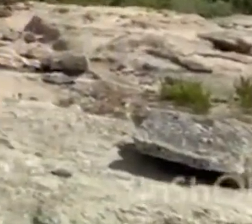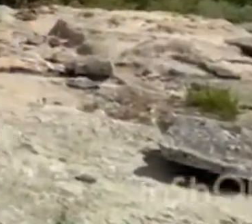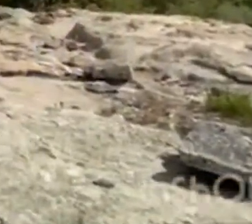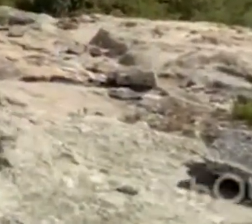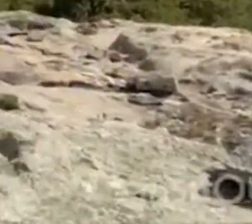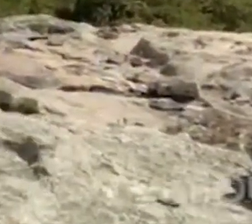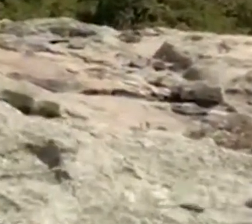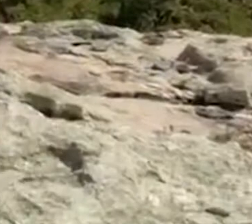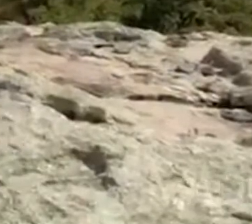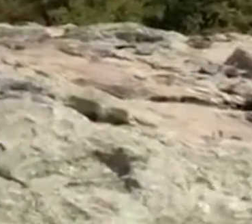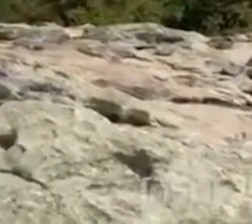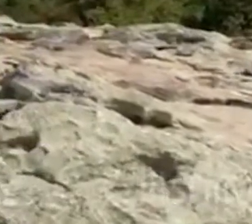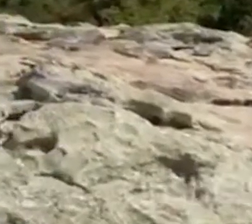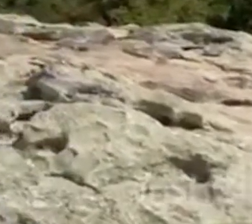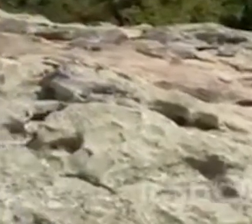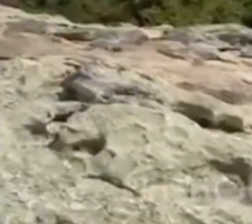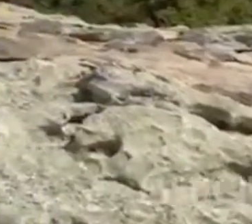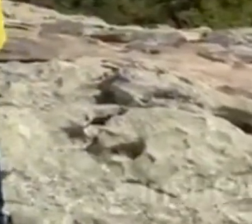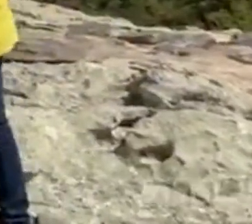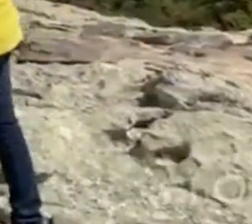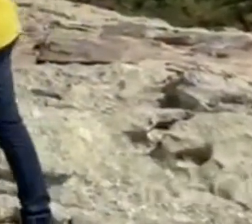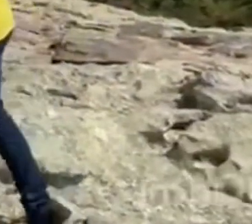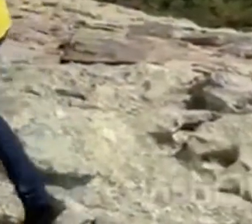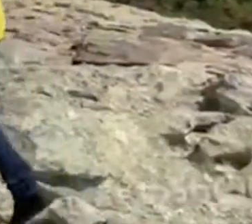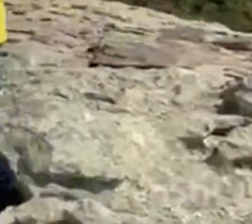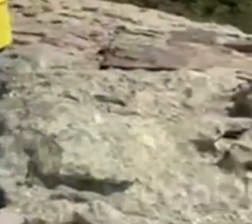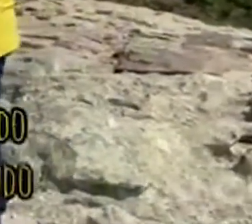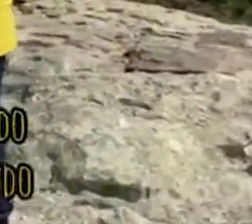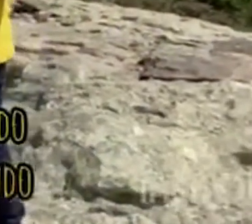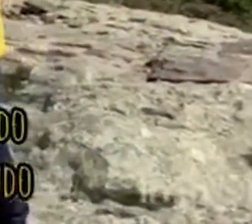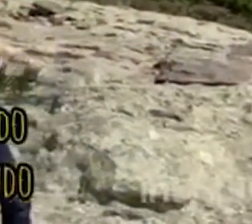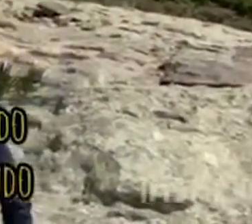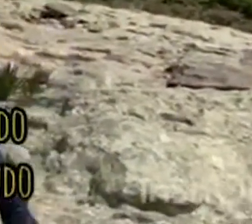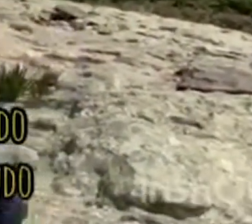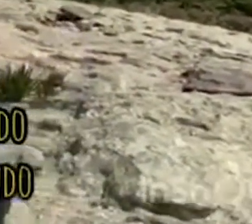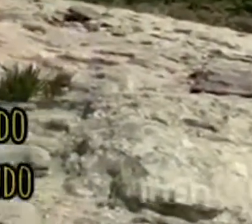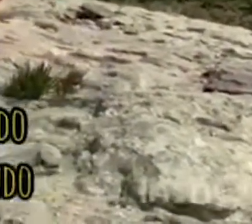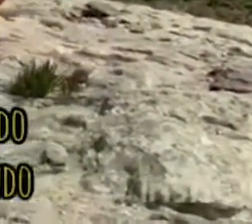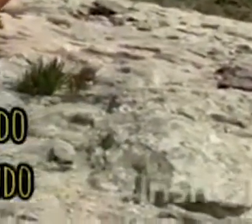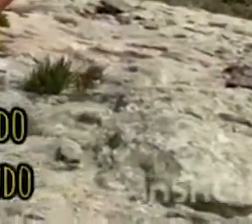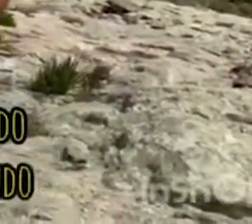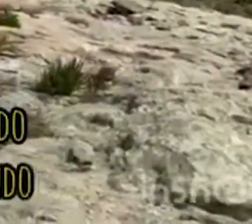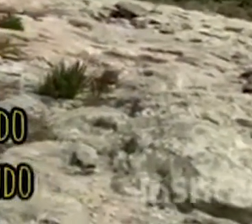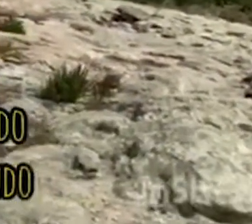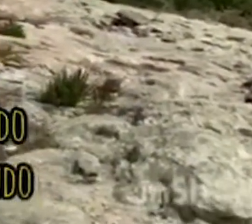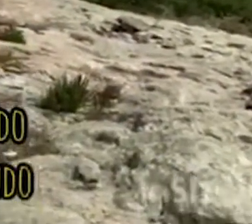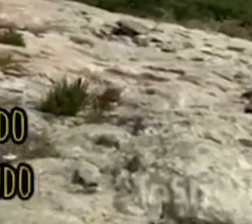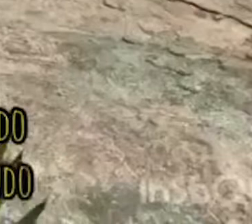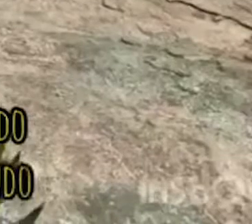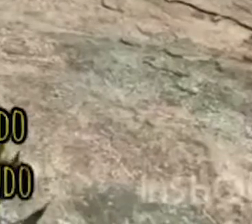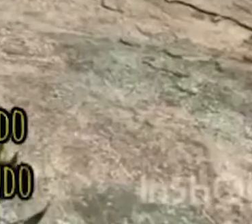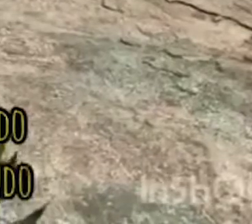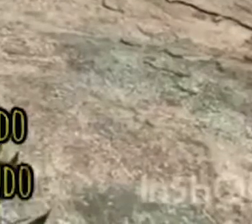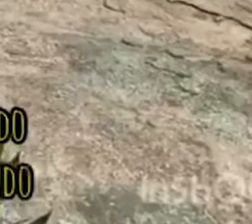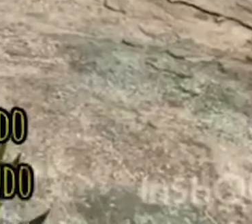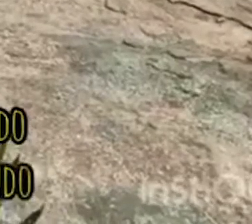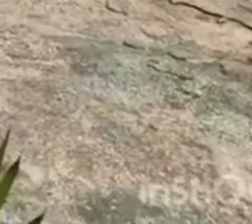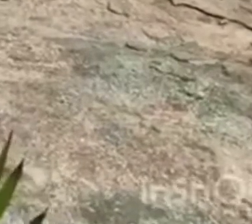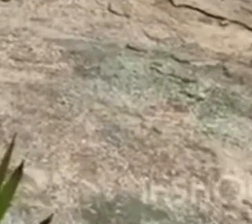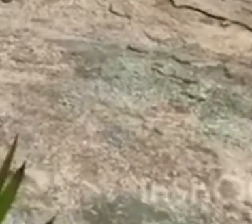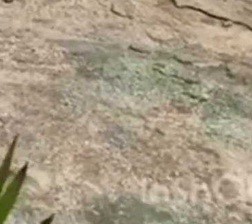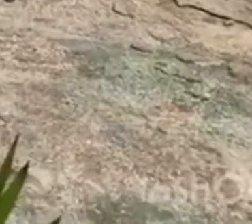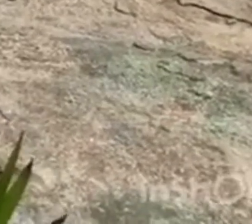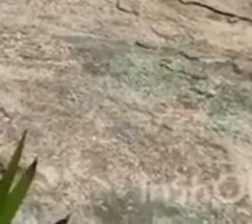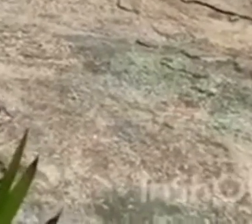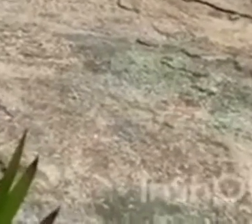fé. Uns gritavam por Maria, por Jesus de Nazaré. Uns diziam, onde me escondo? Pois foi tão grande o estrondo lá